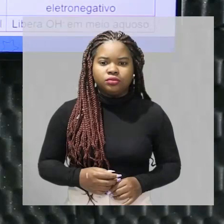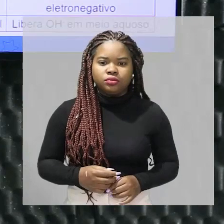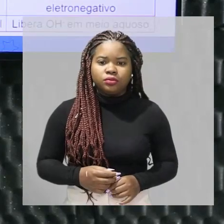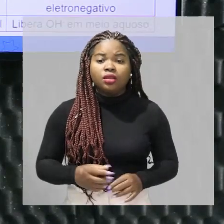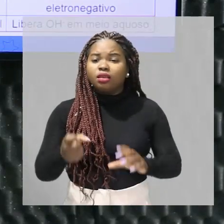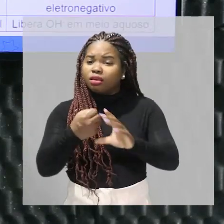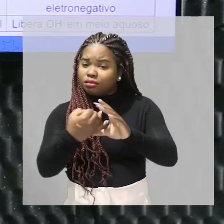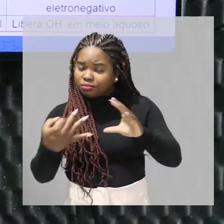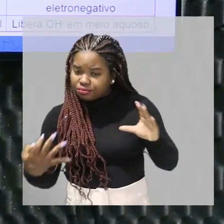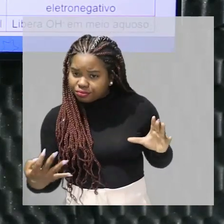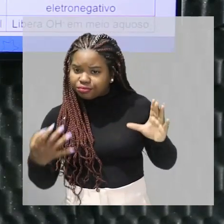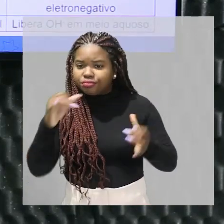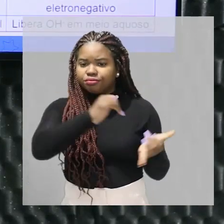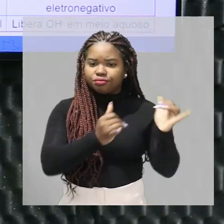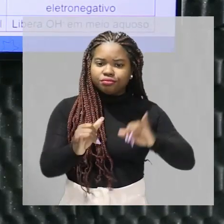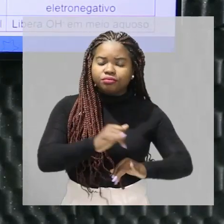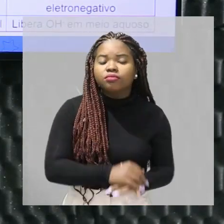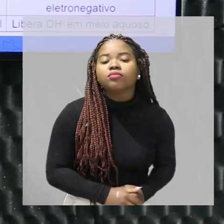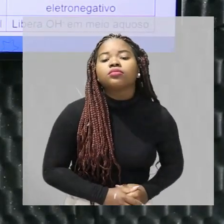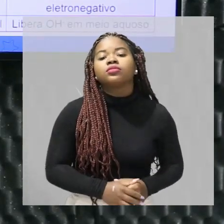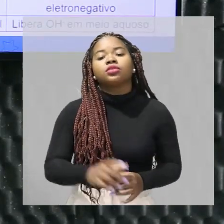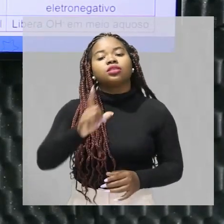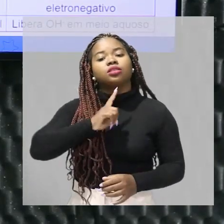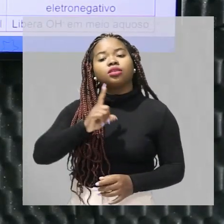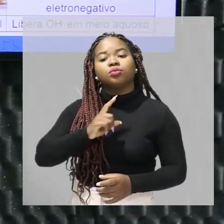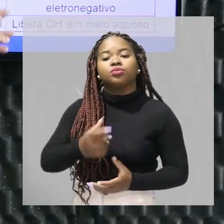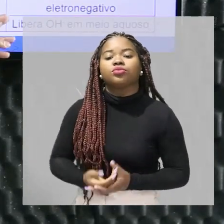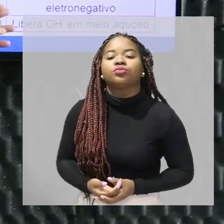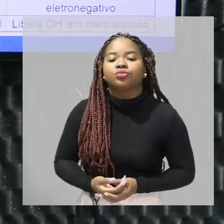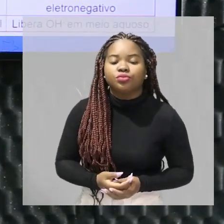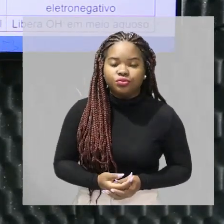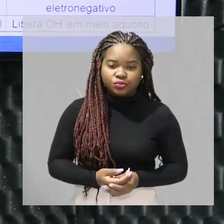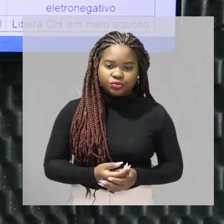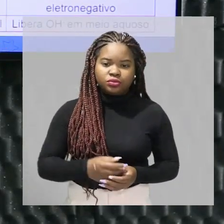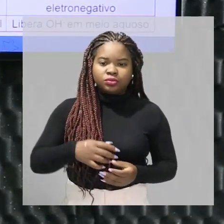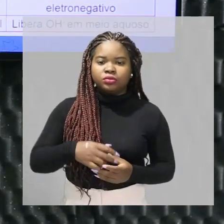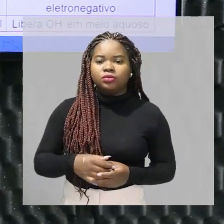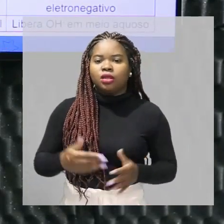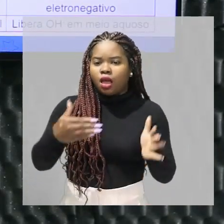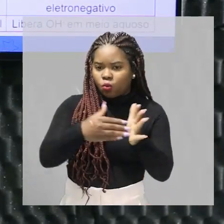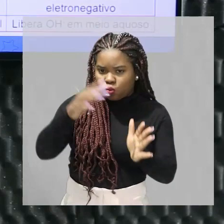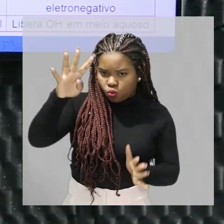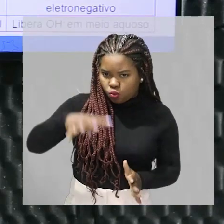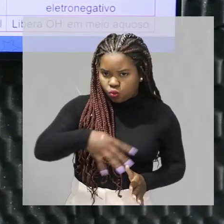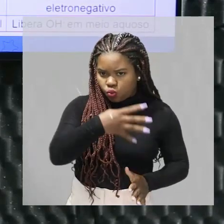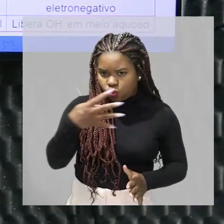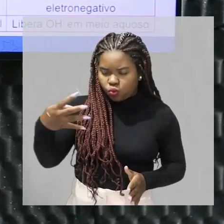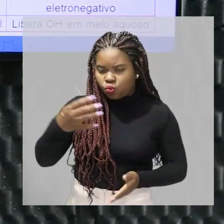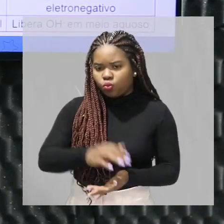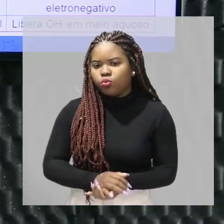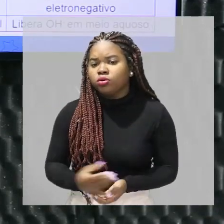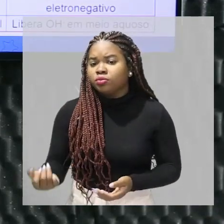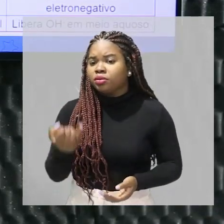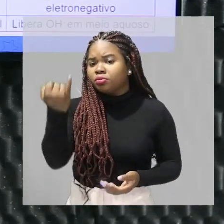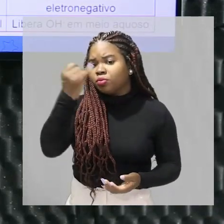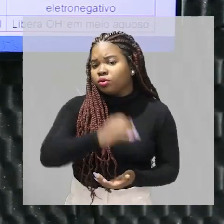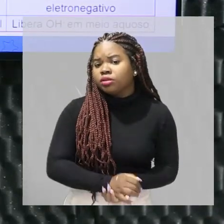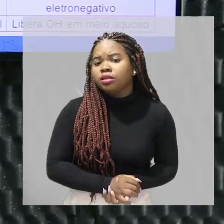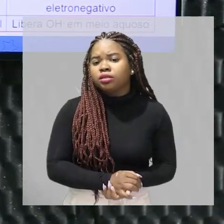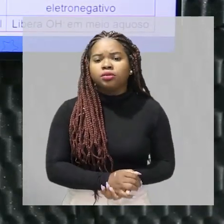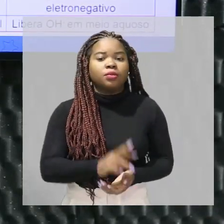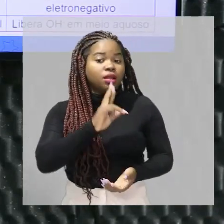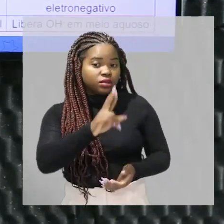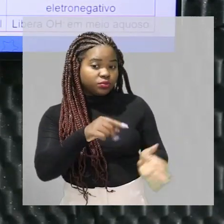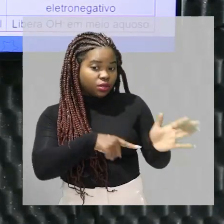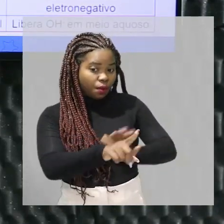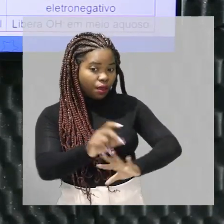as características químicas, e seria essa coluna, a coluna importante para podermos